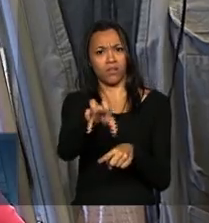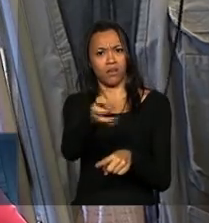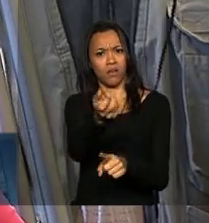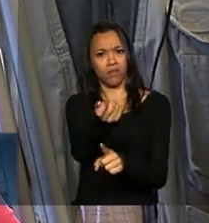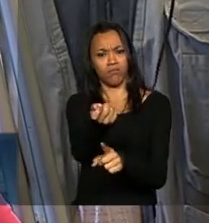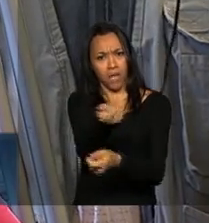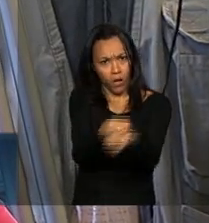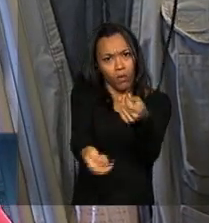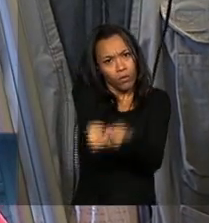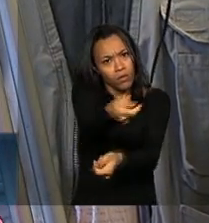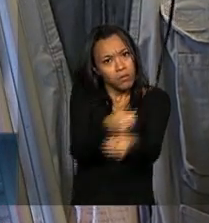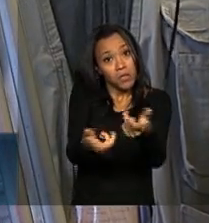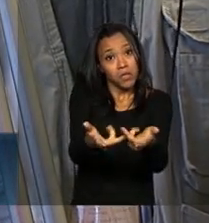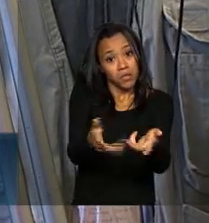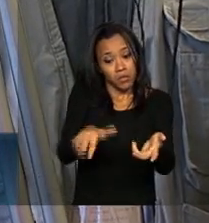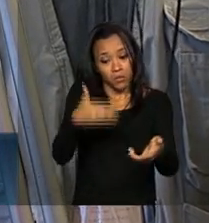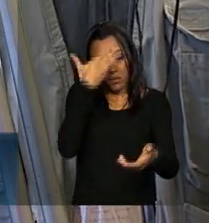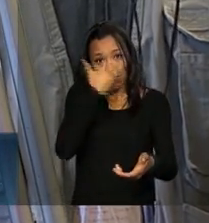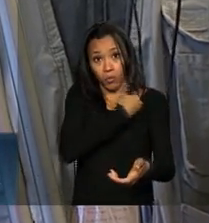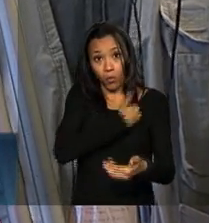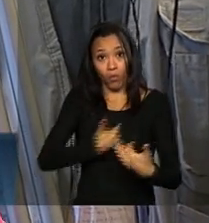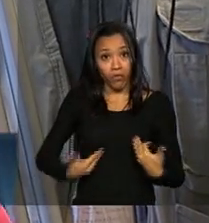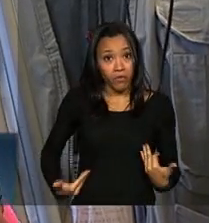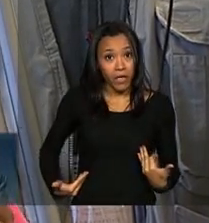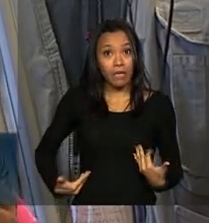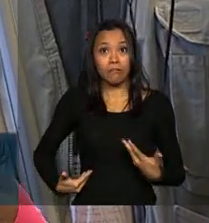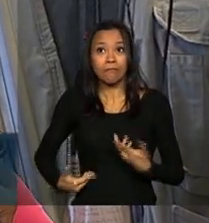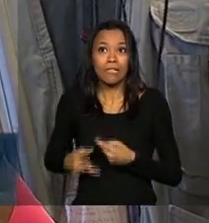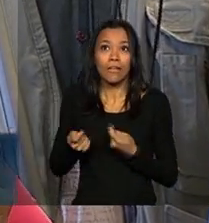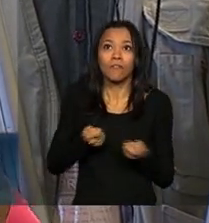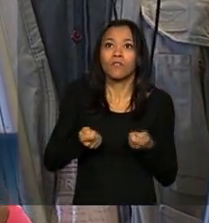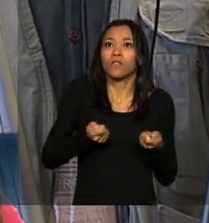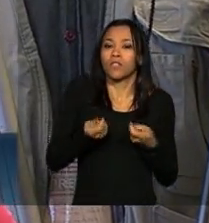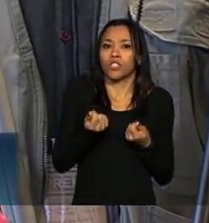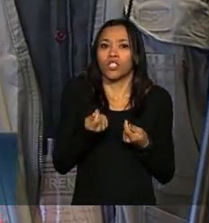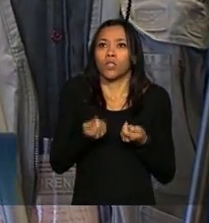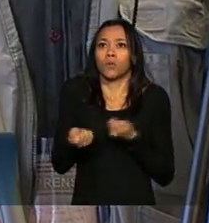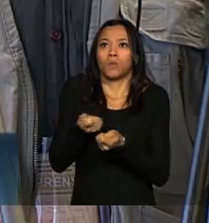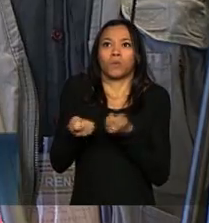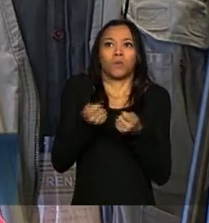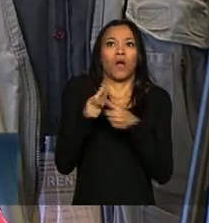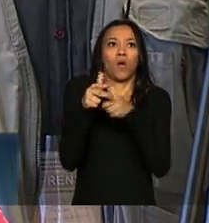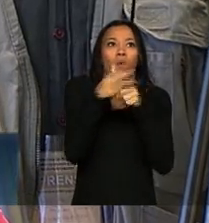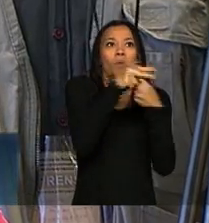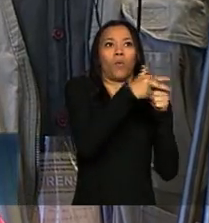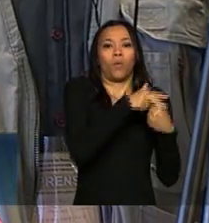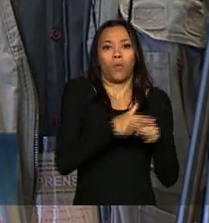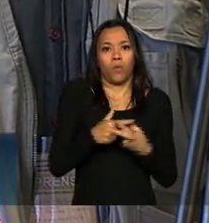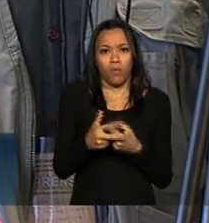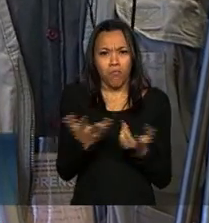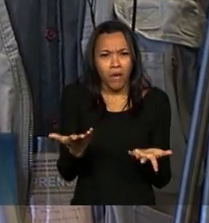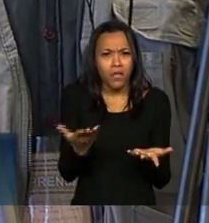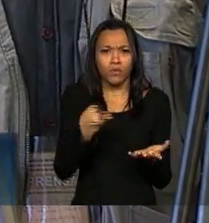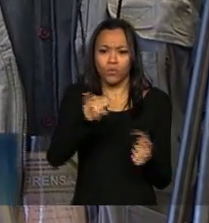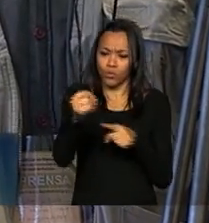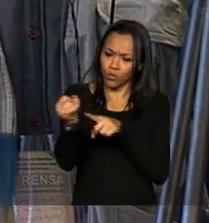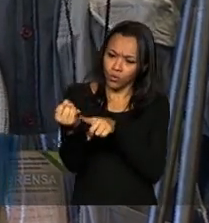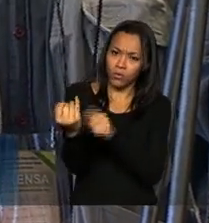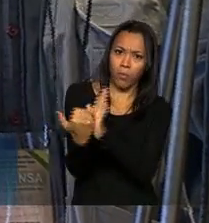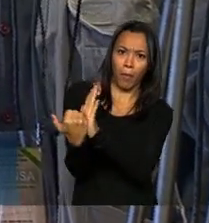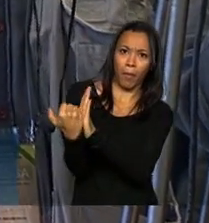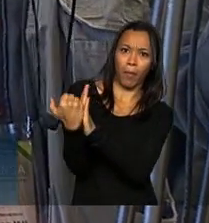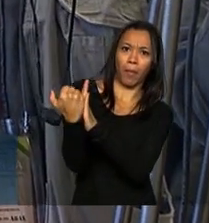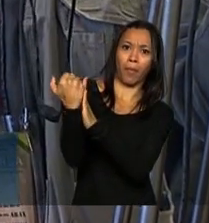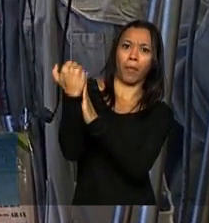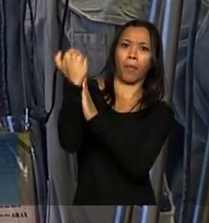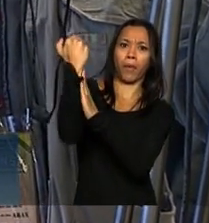em que o governo está em arrocho financeiro, os juros estão aumentando de maneira geral, o produtor vai se